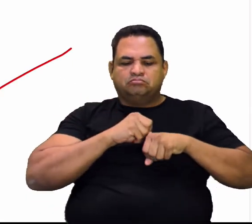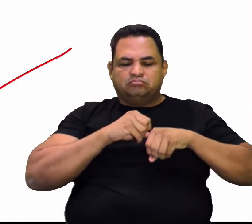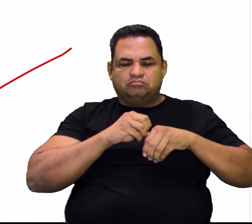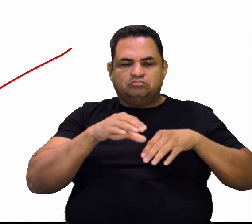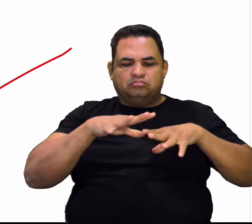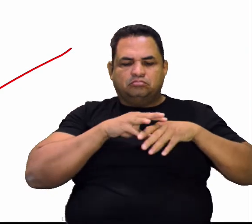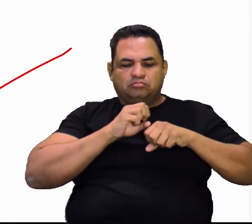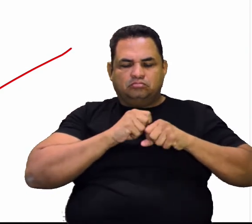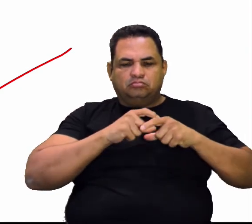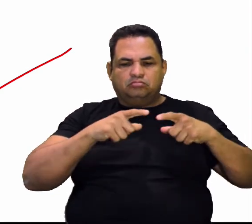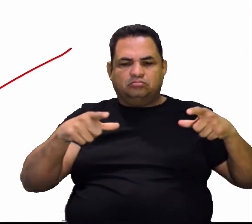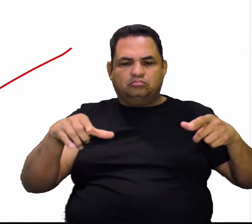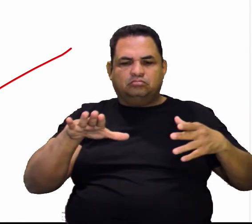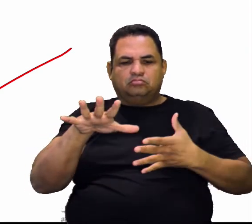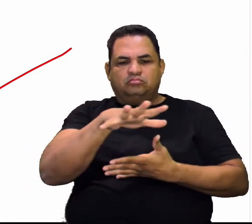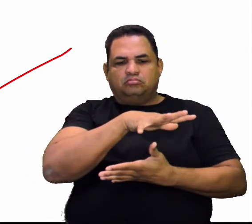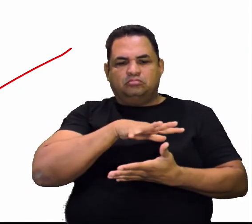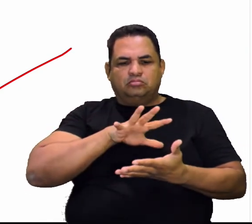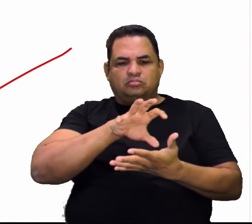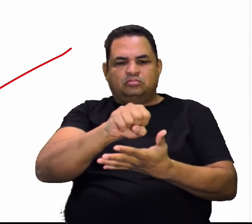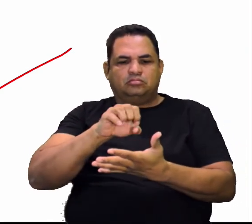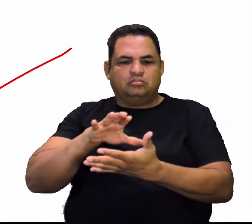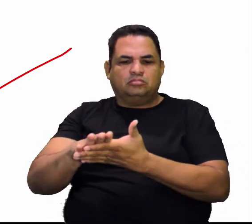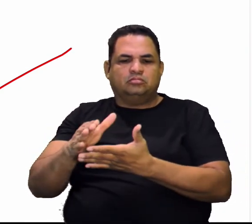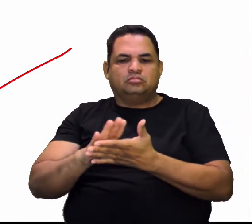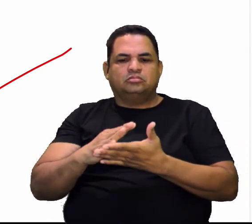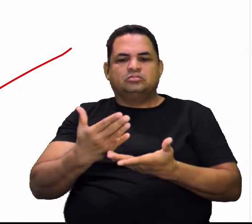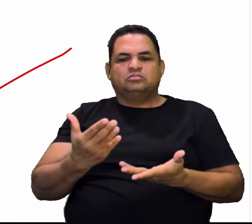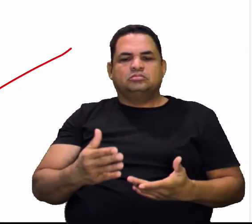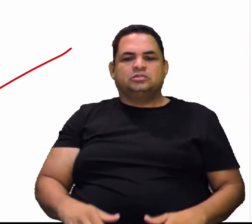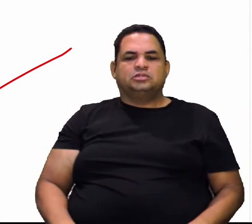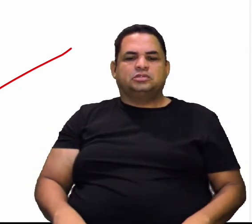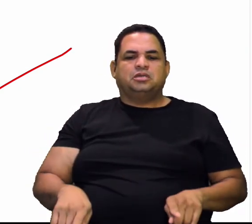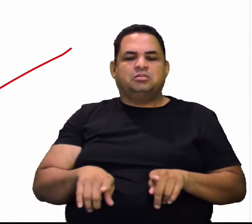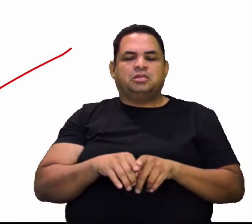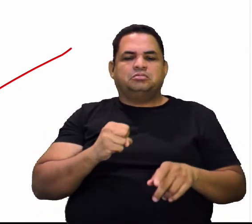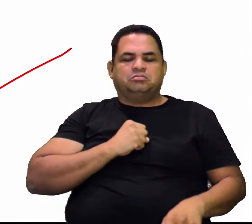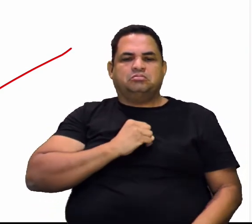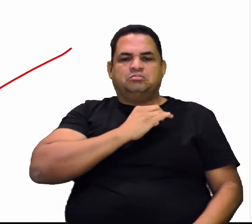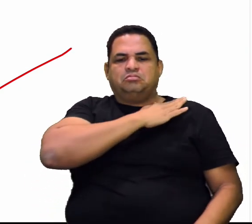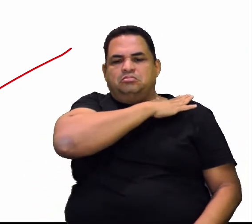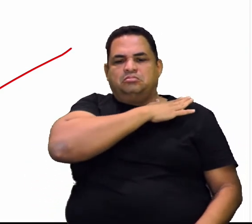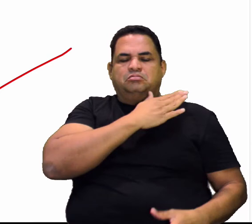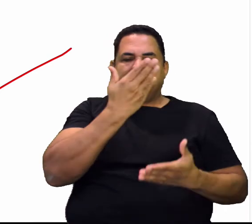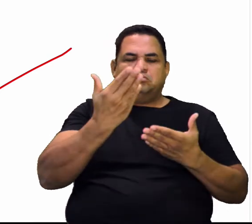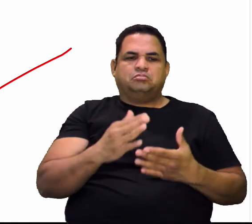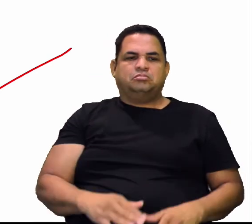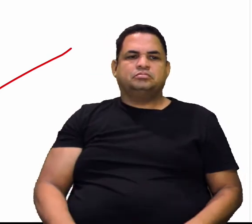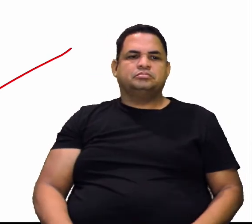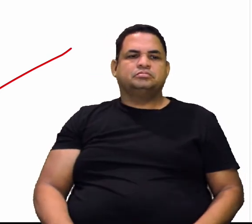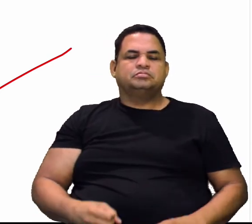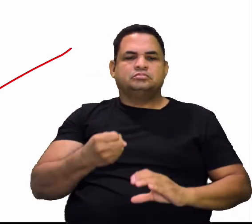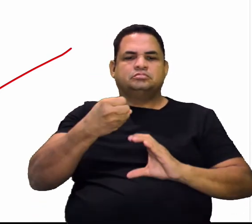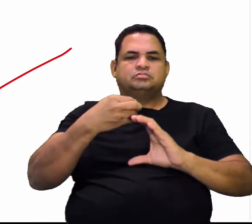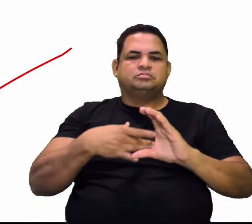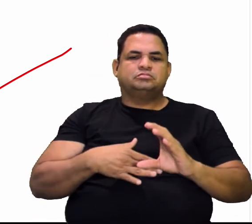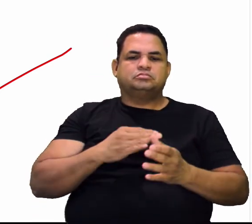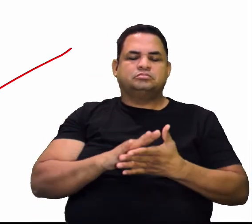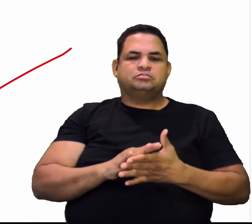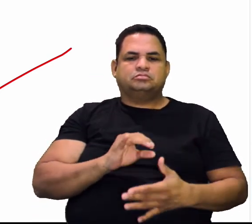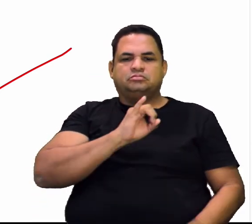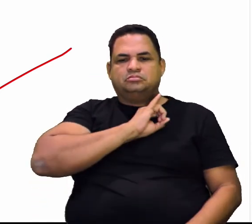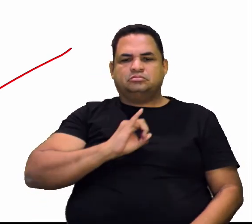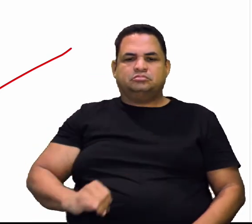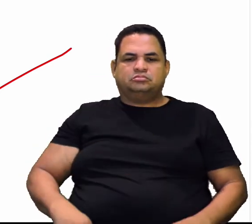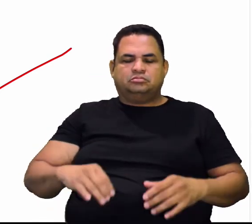territorial era obtida por conquistas e golpes militares. Então, Essas eram as características do Império